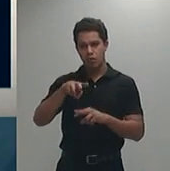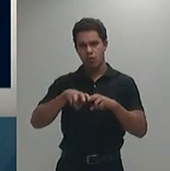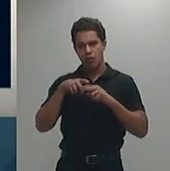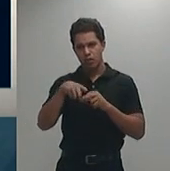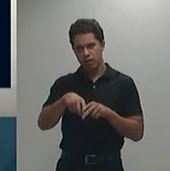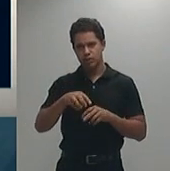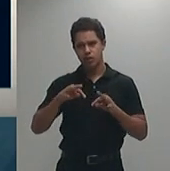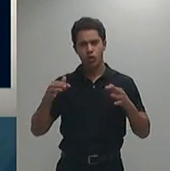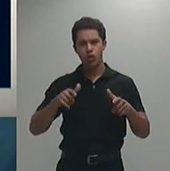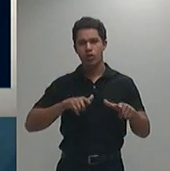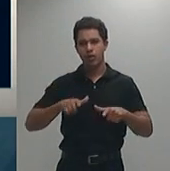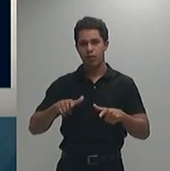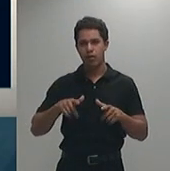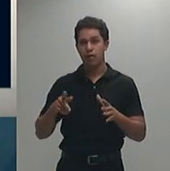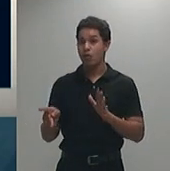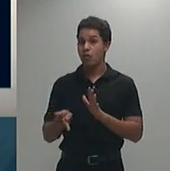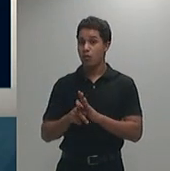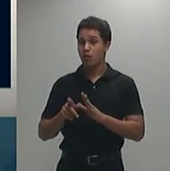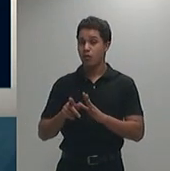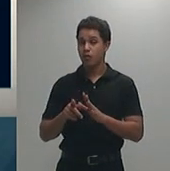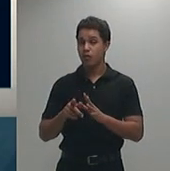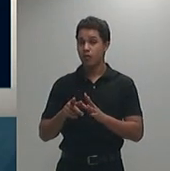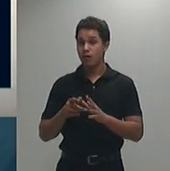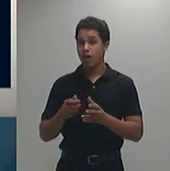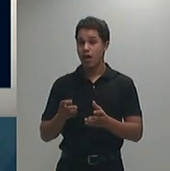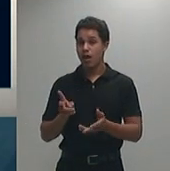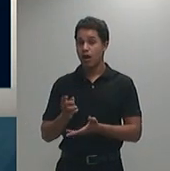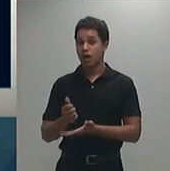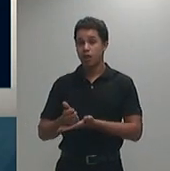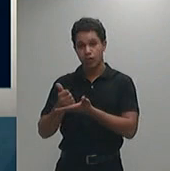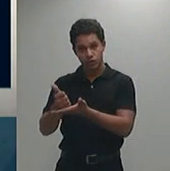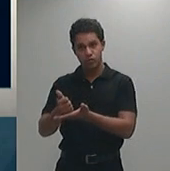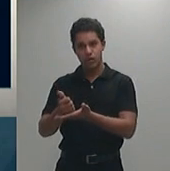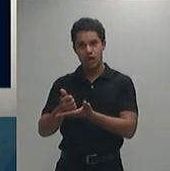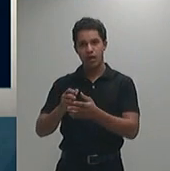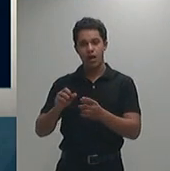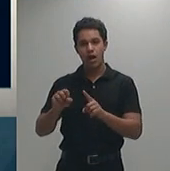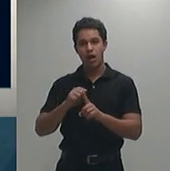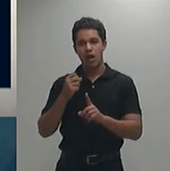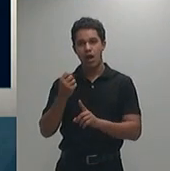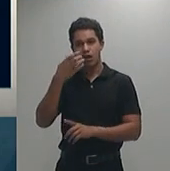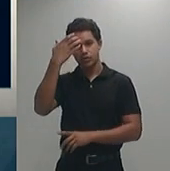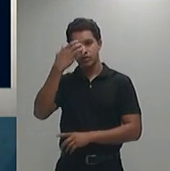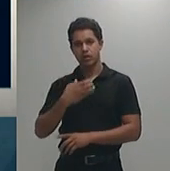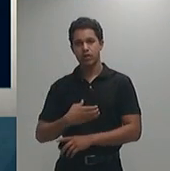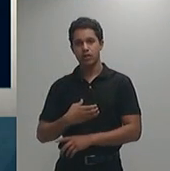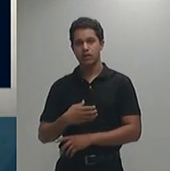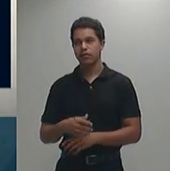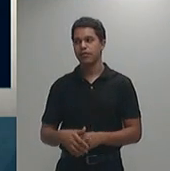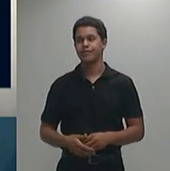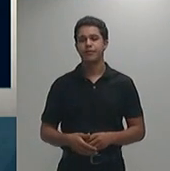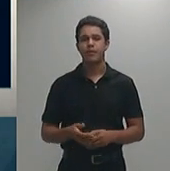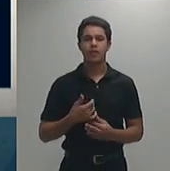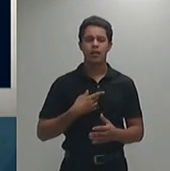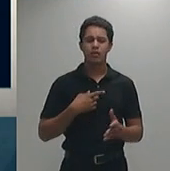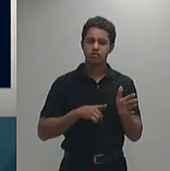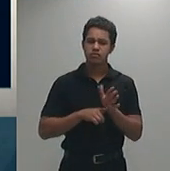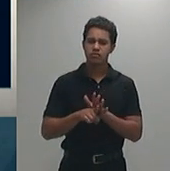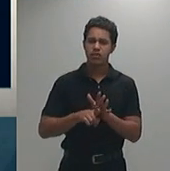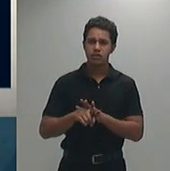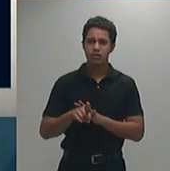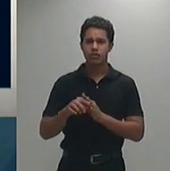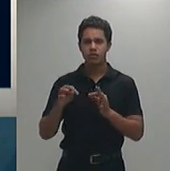Cidadania meio consulta os senhores ministros sobre eventuais adiamentos